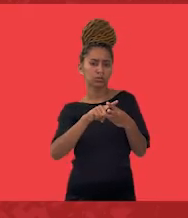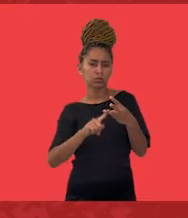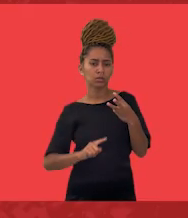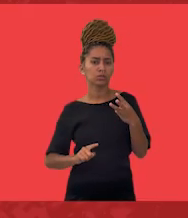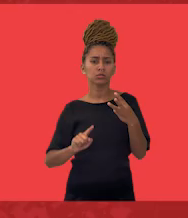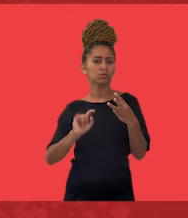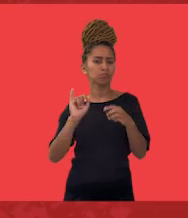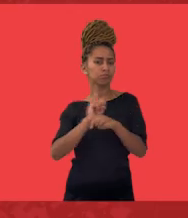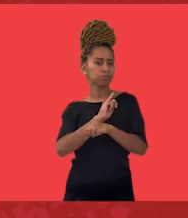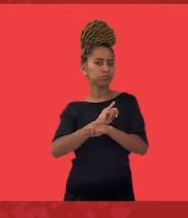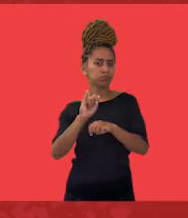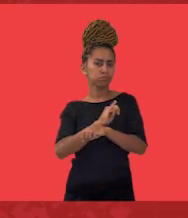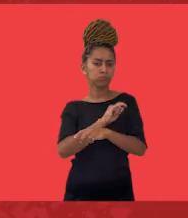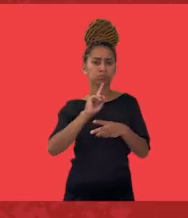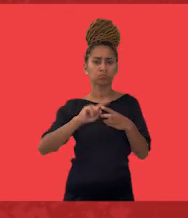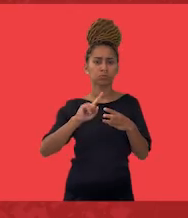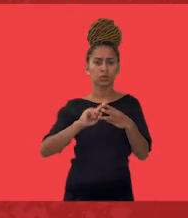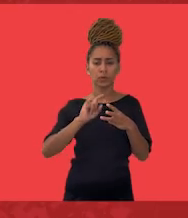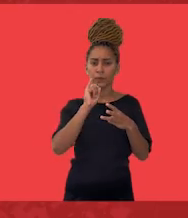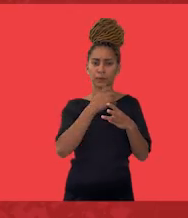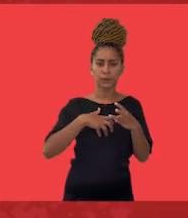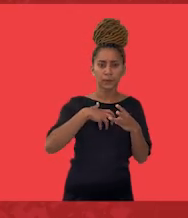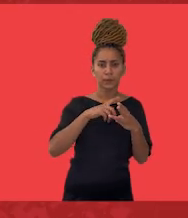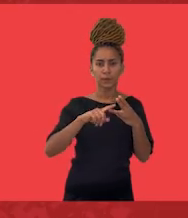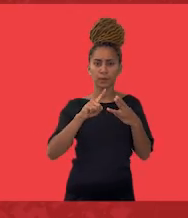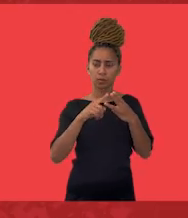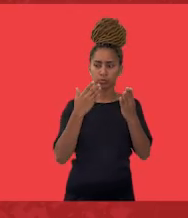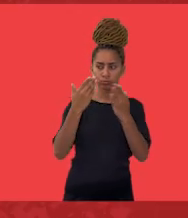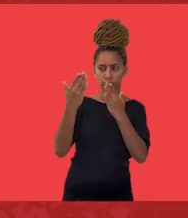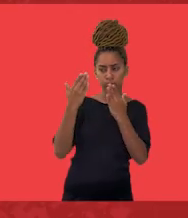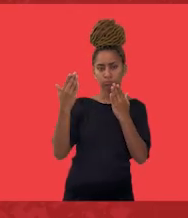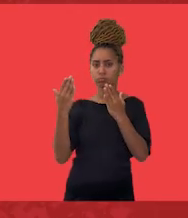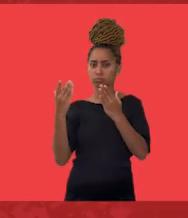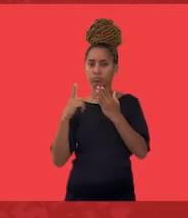perdoado, limpe os sapatos. Bata a porta.